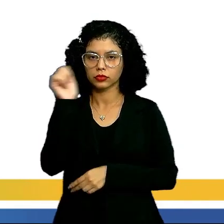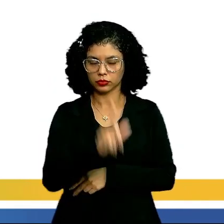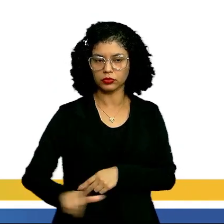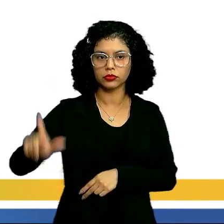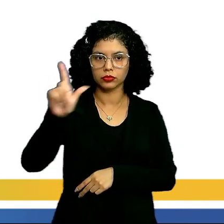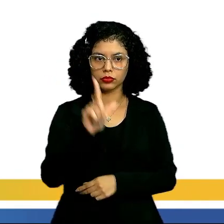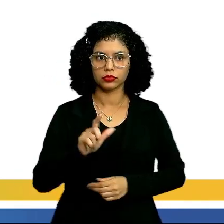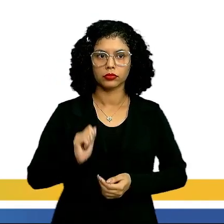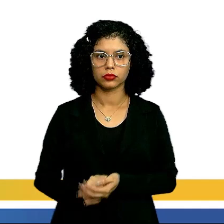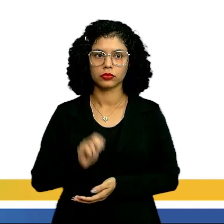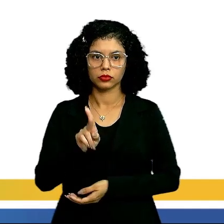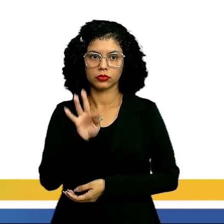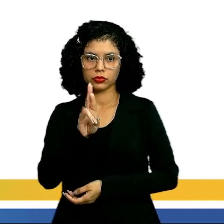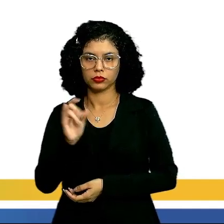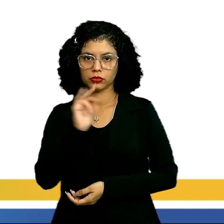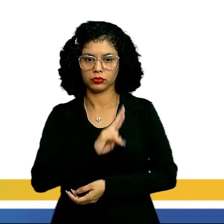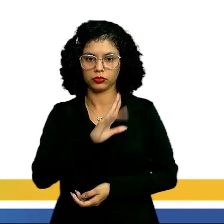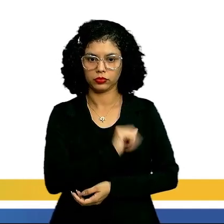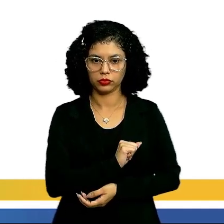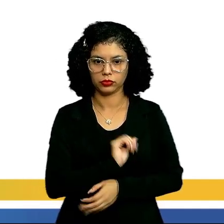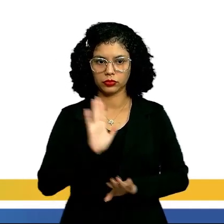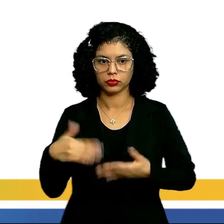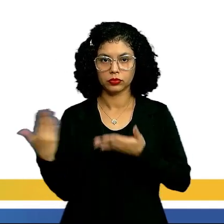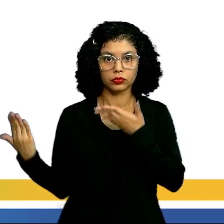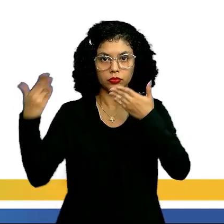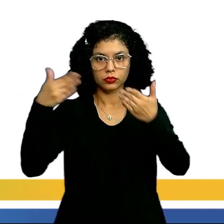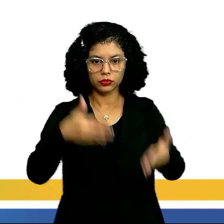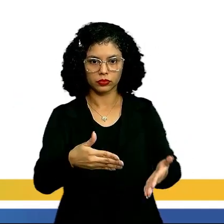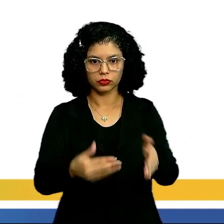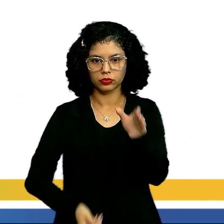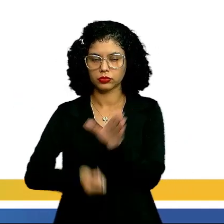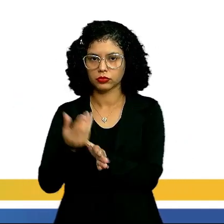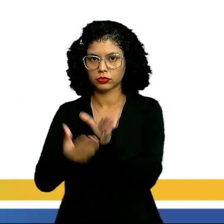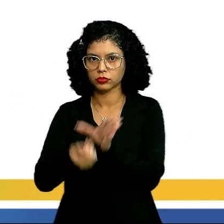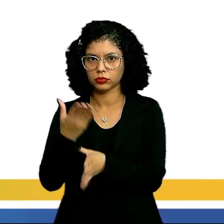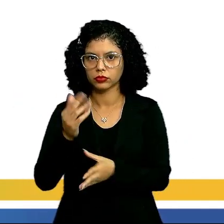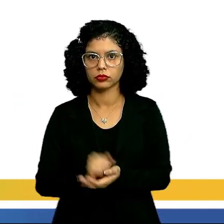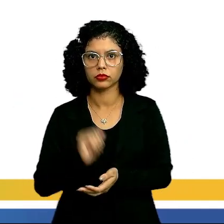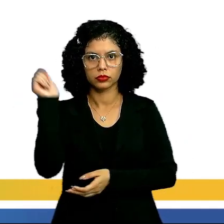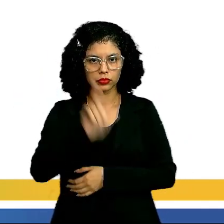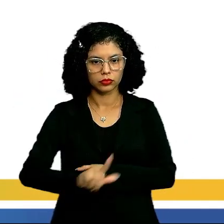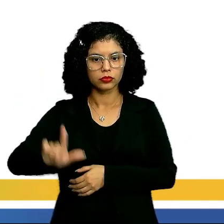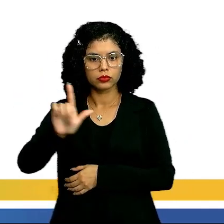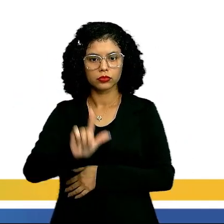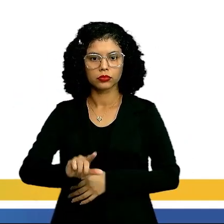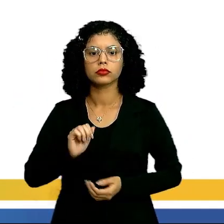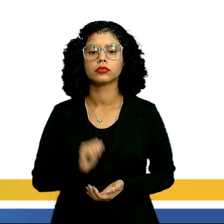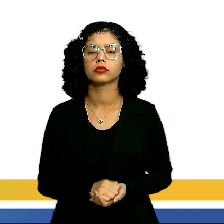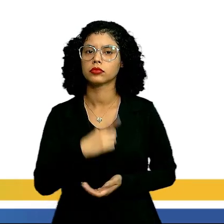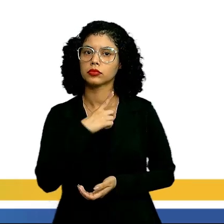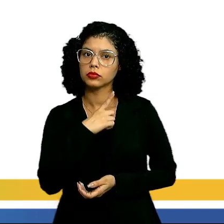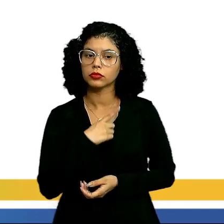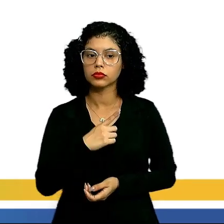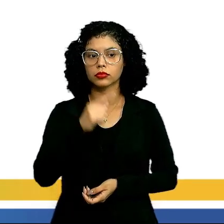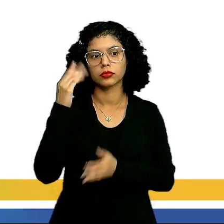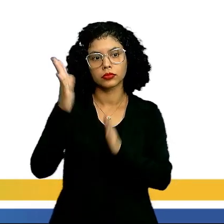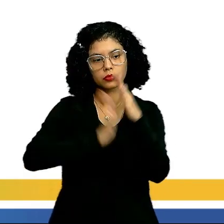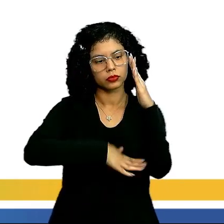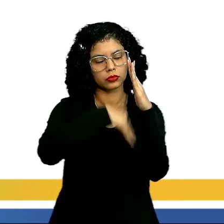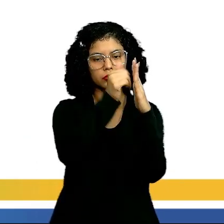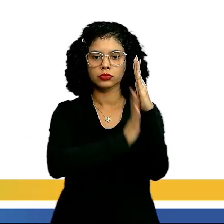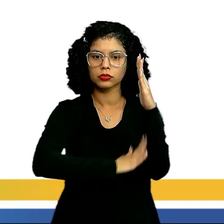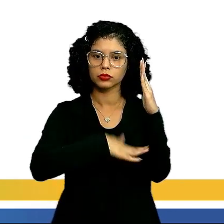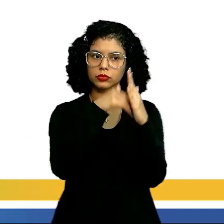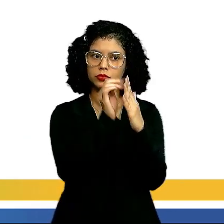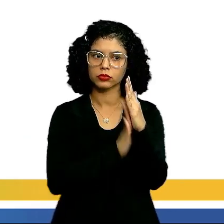literário ultrarromântico? Quer dizer, qual o objetivo dessa produção literária? Então, aí eu tenho essa pintura aí